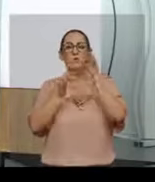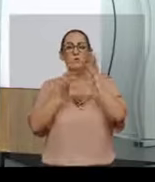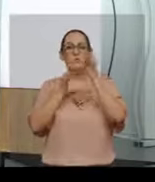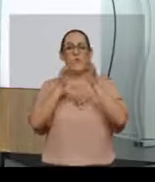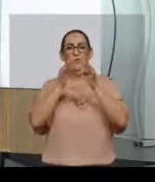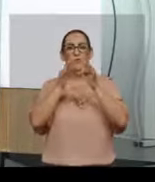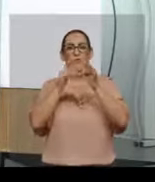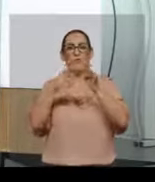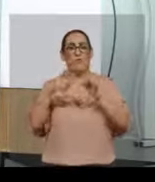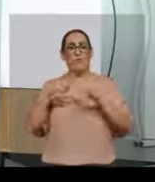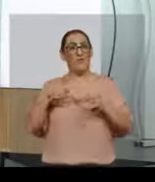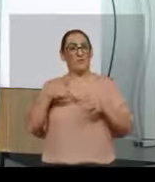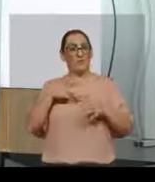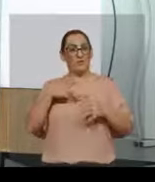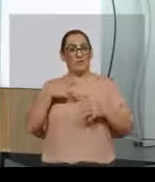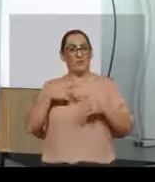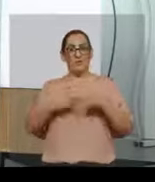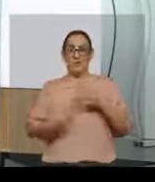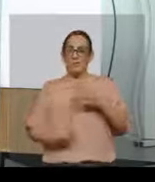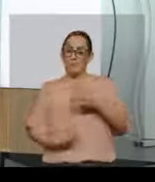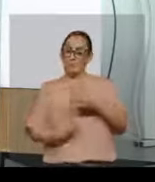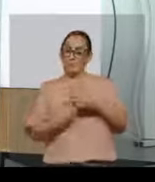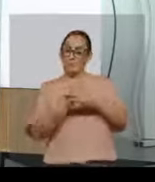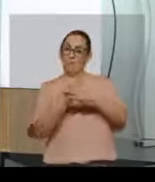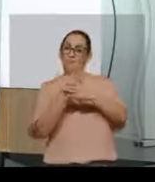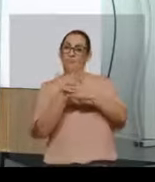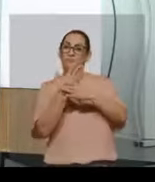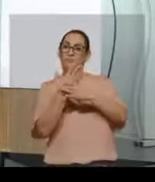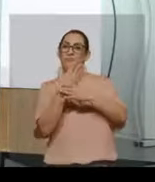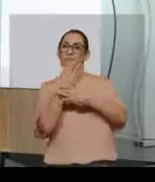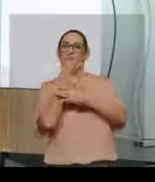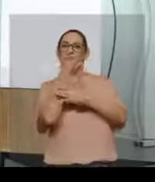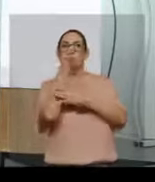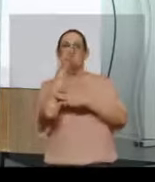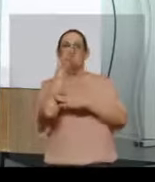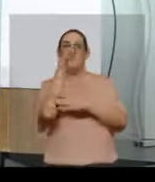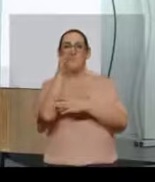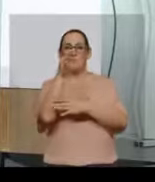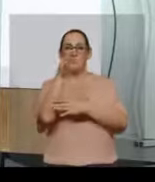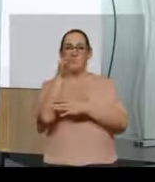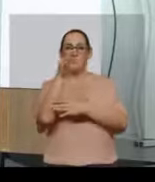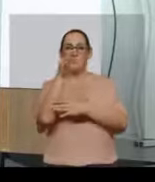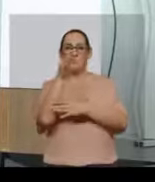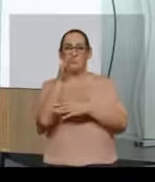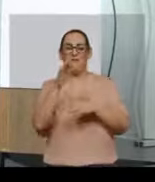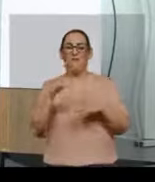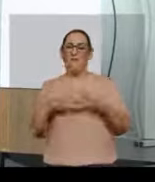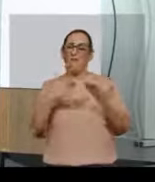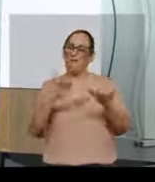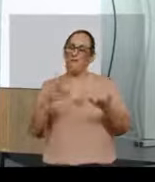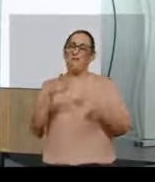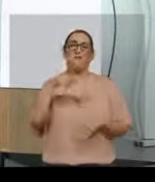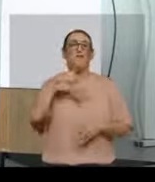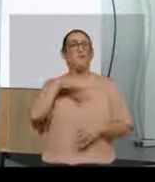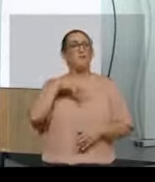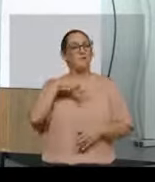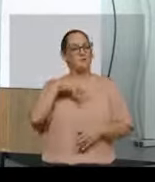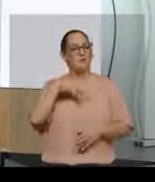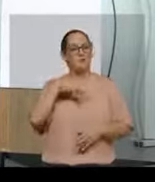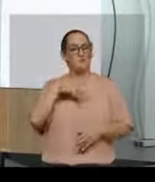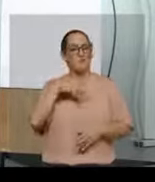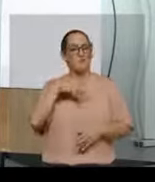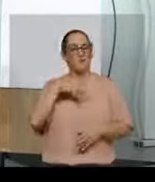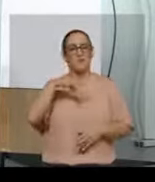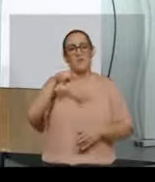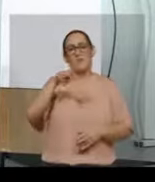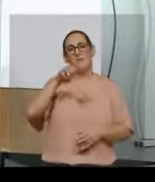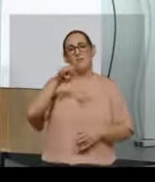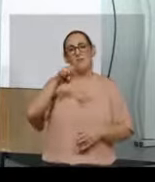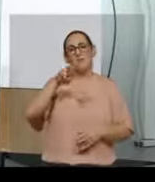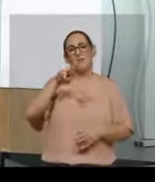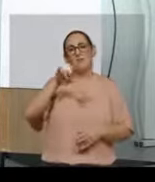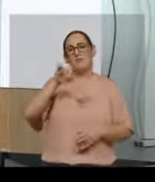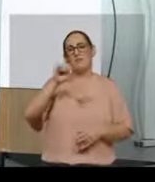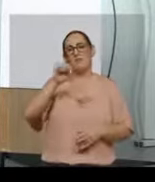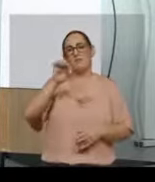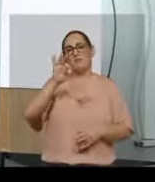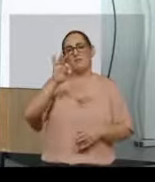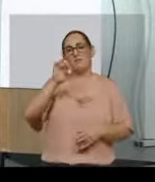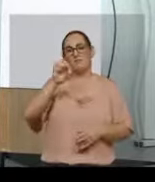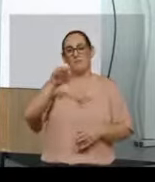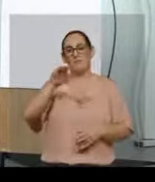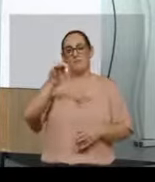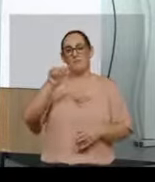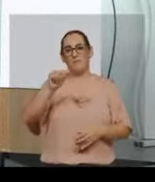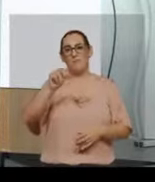capacidade de diferenciação celular. Então, elas vão possuir esses meristemas apicais. Essas daqui, então,